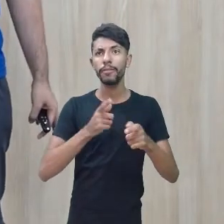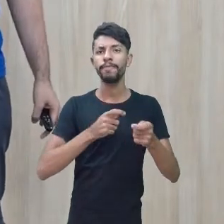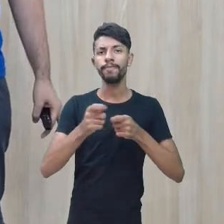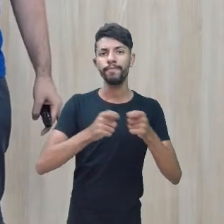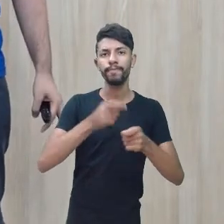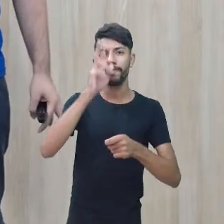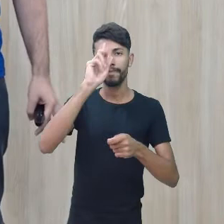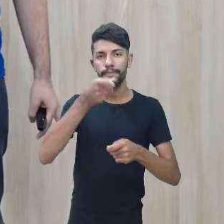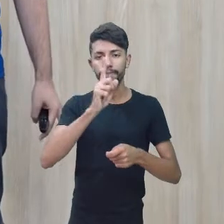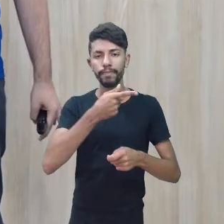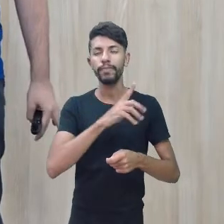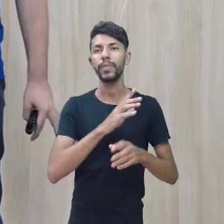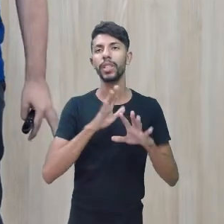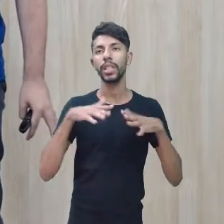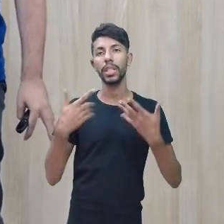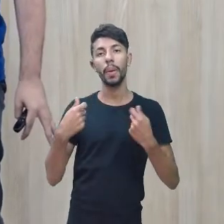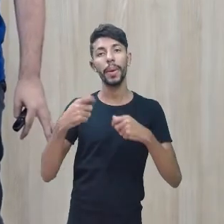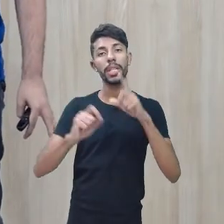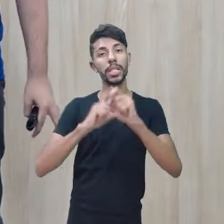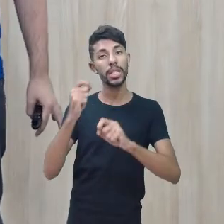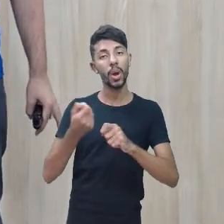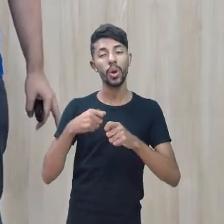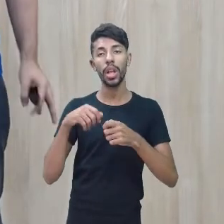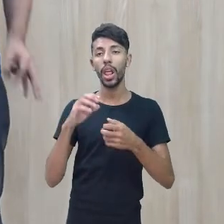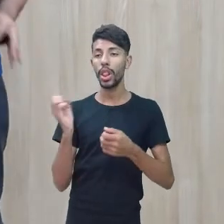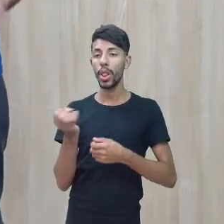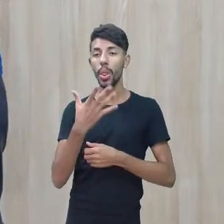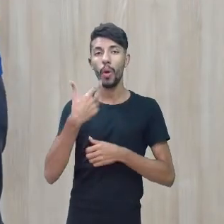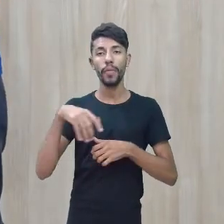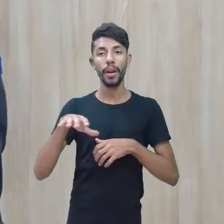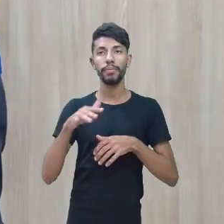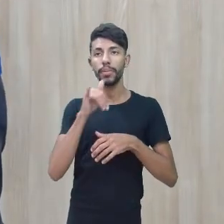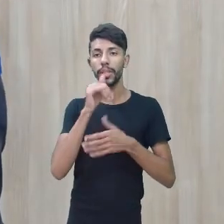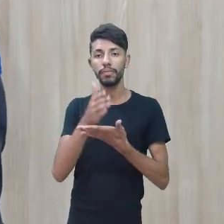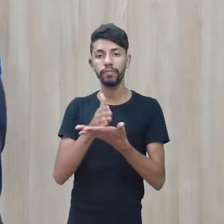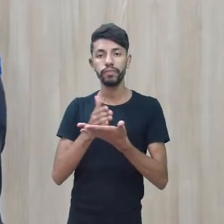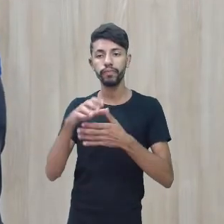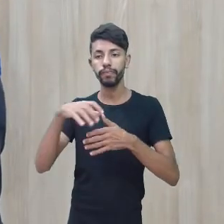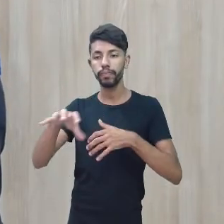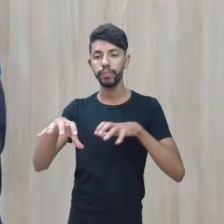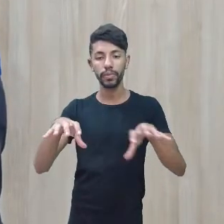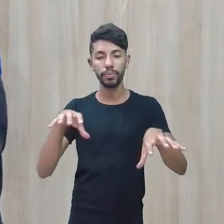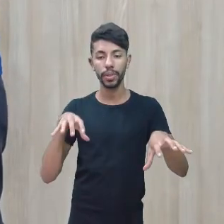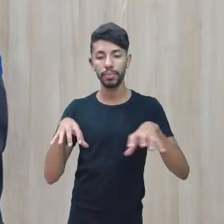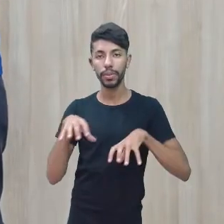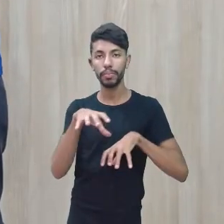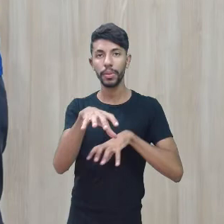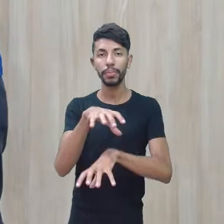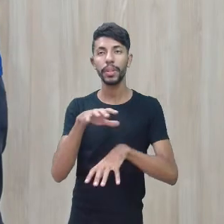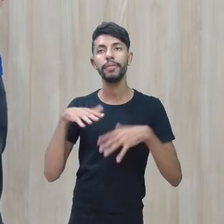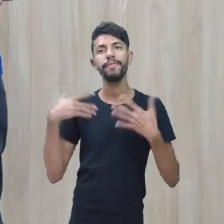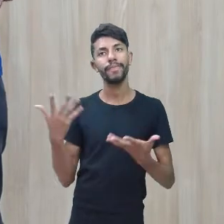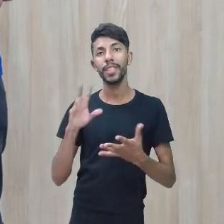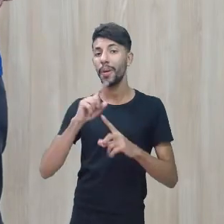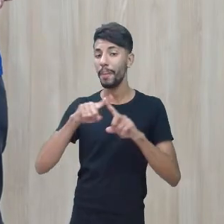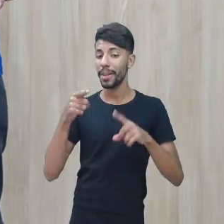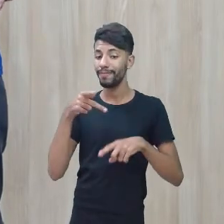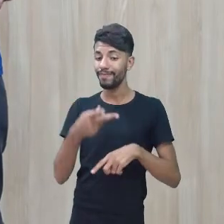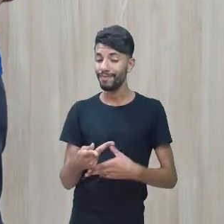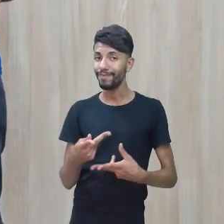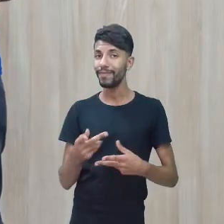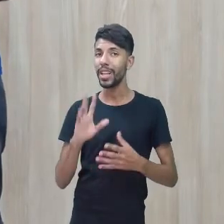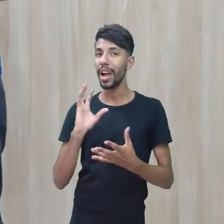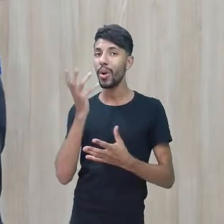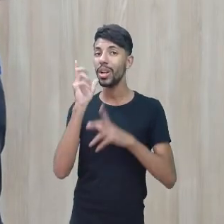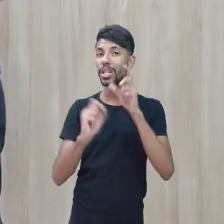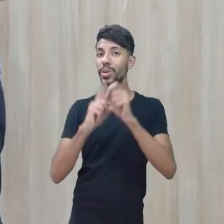a nova distribuição dos estados. Mas aí, isso aí já começa a gerar um certo conflito. Quem